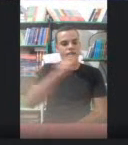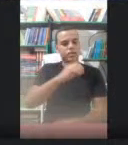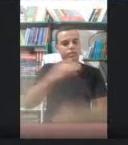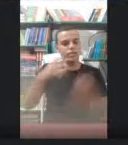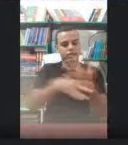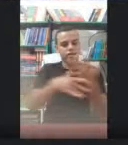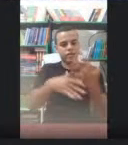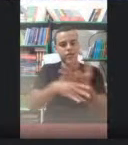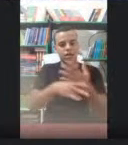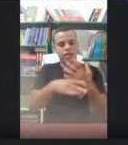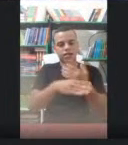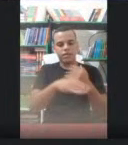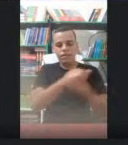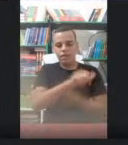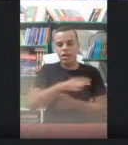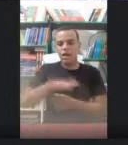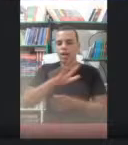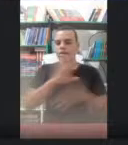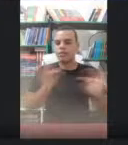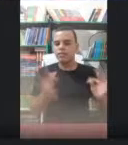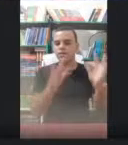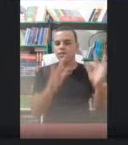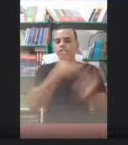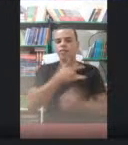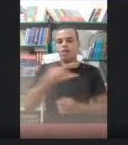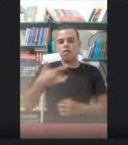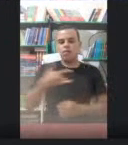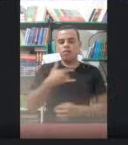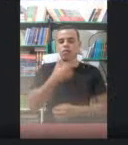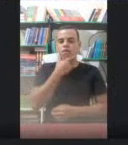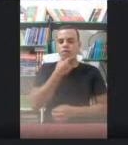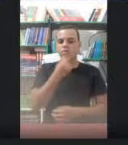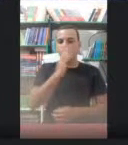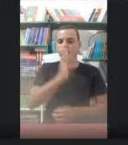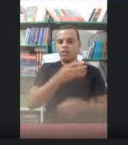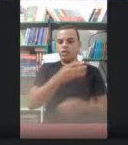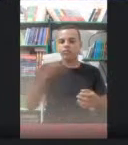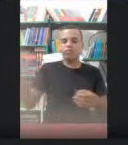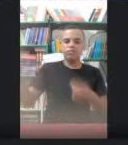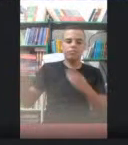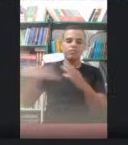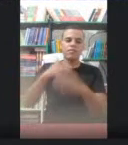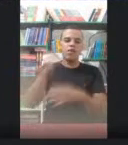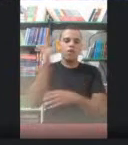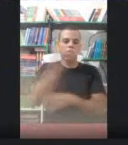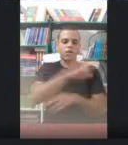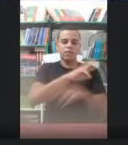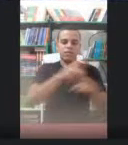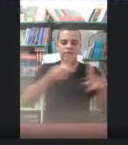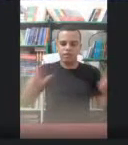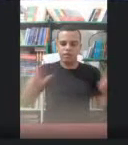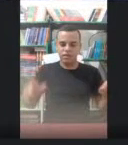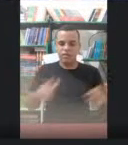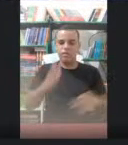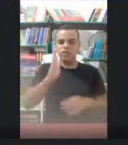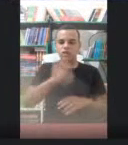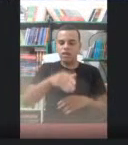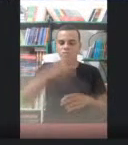área técnica de saúde do homem, já passaram outras coordenações, né, que implantaram,